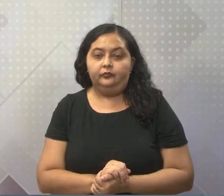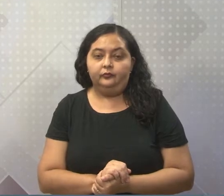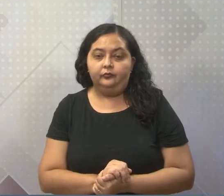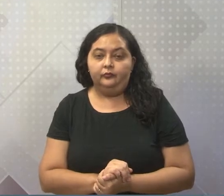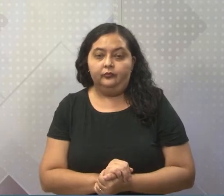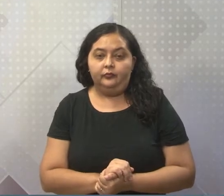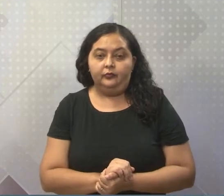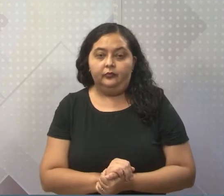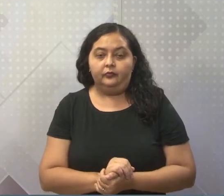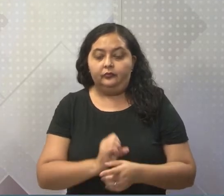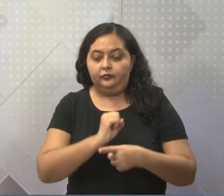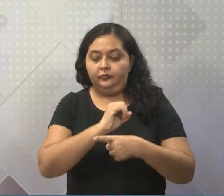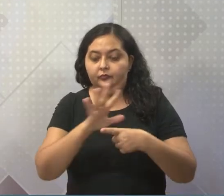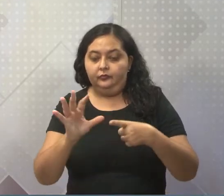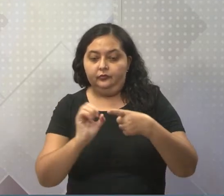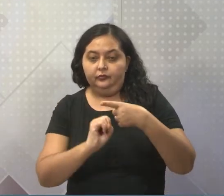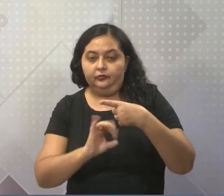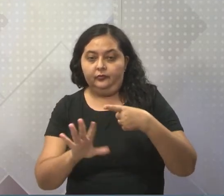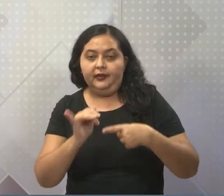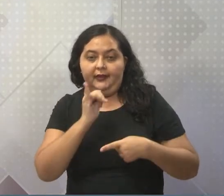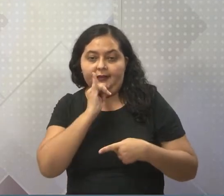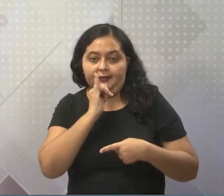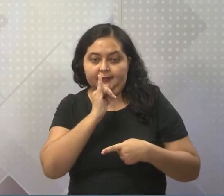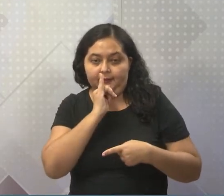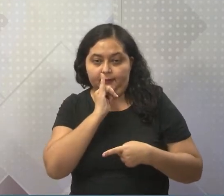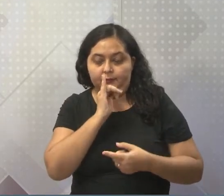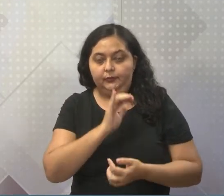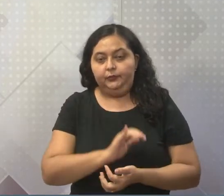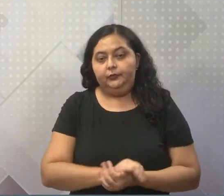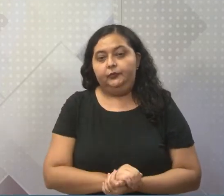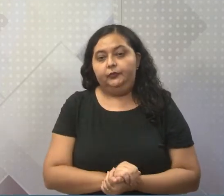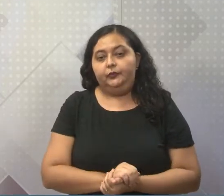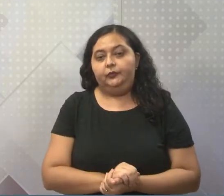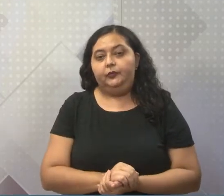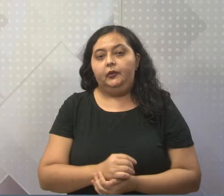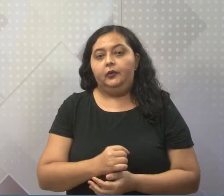Se eu pegar uma fração, por exemplo,